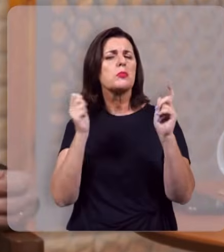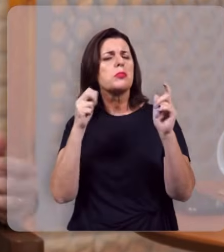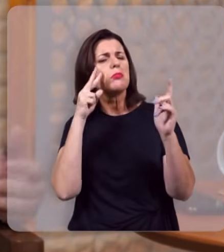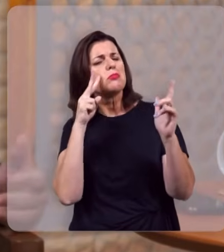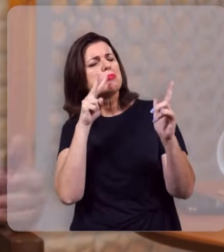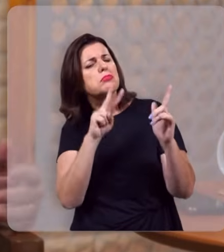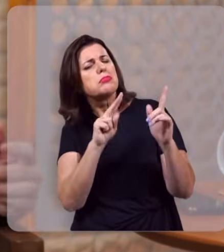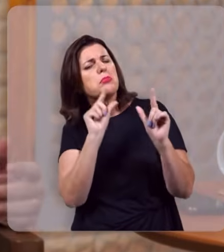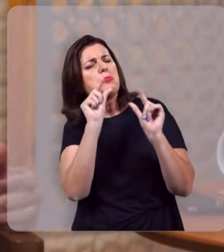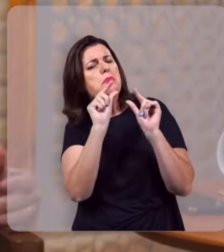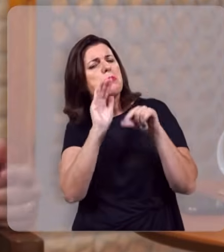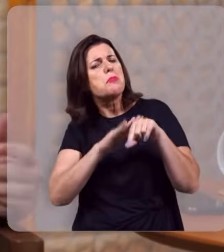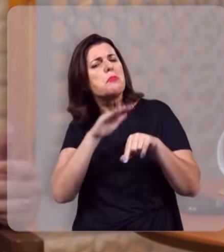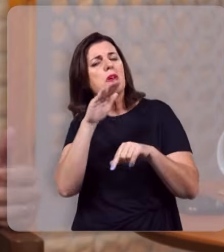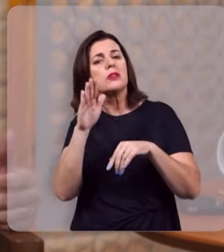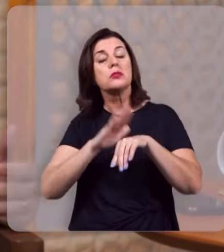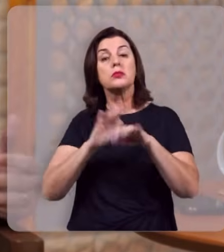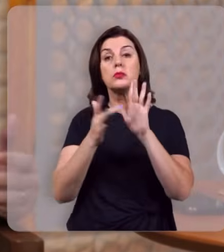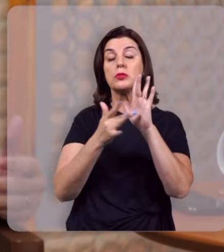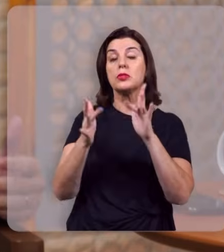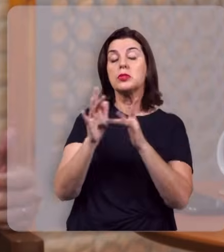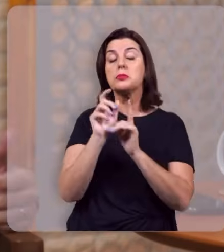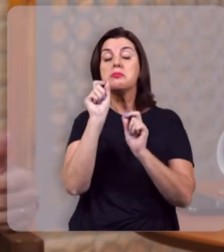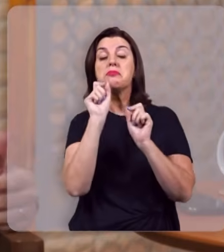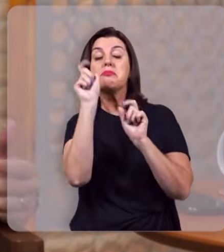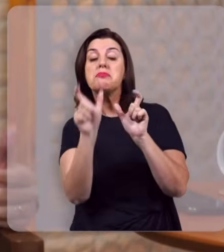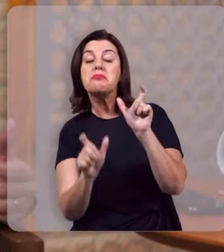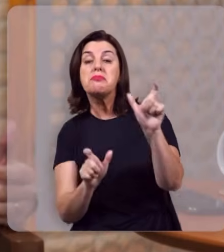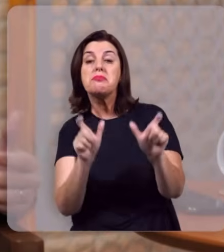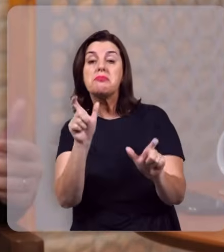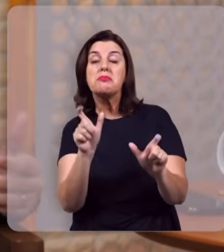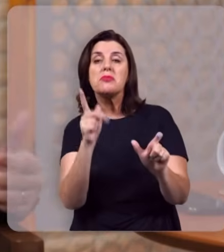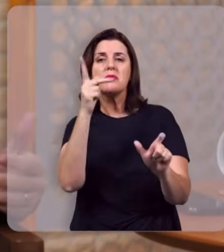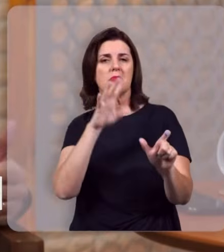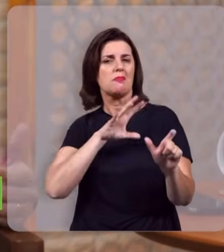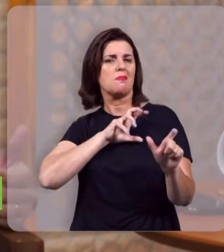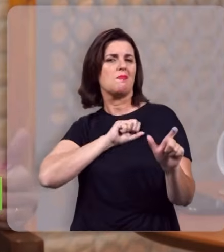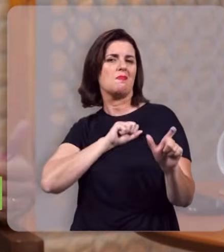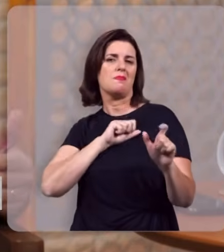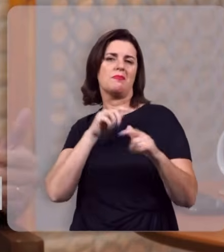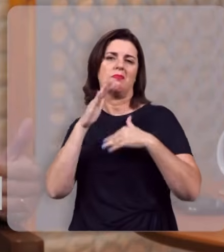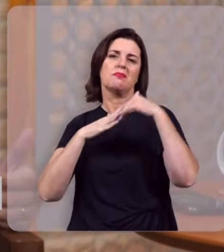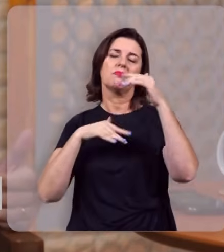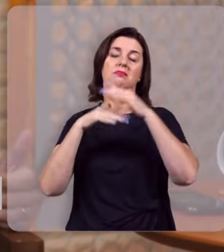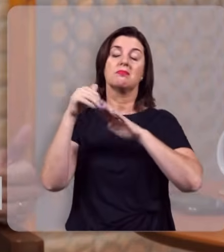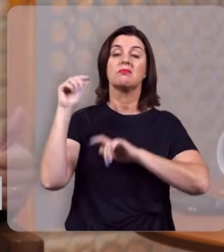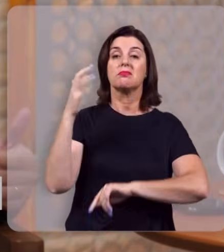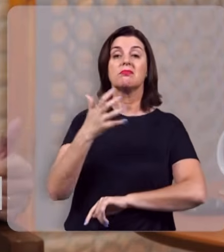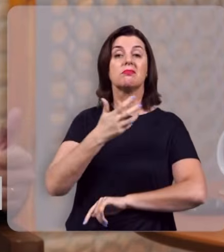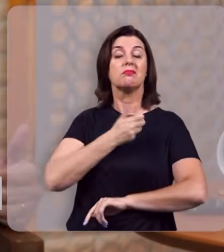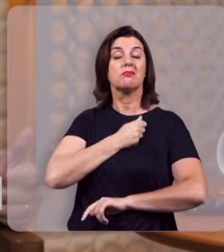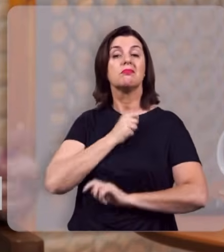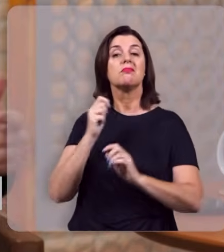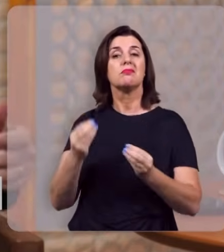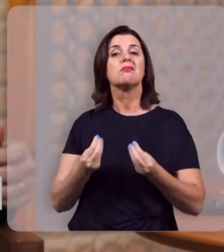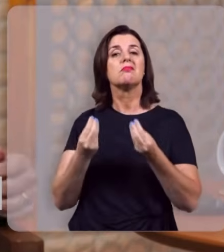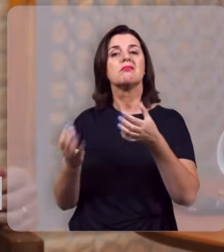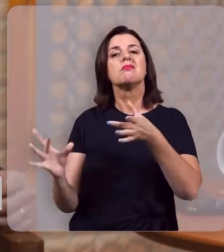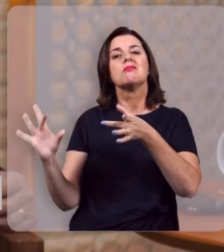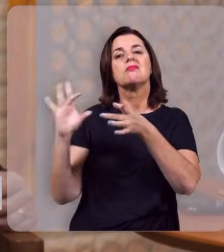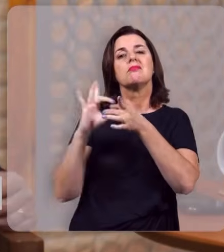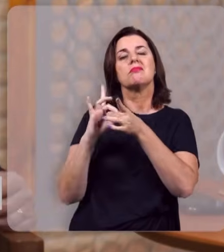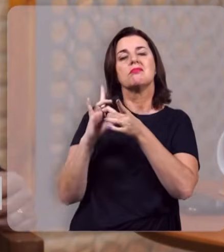um pouquinho mais a respeito de Jesus, quem Ele é, o seu amor e a sua obra redentora, que nos traz de volta